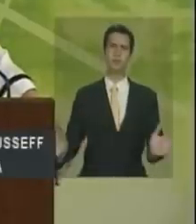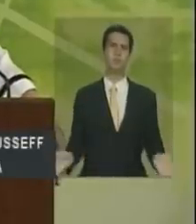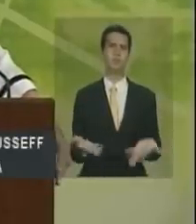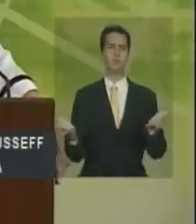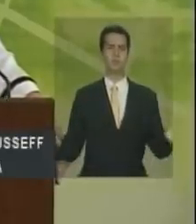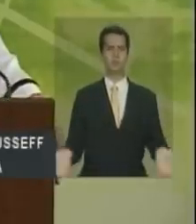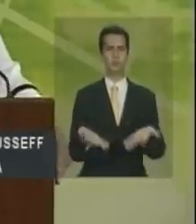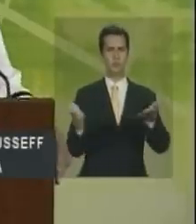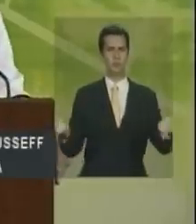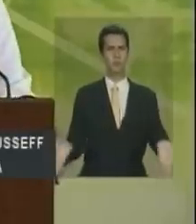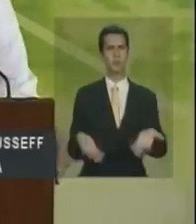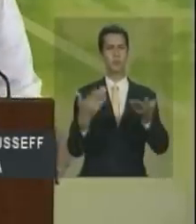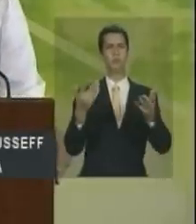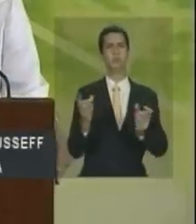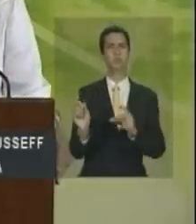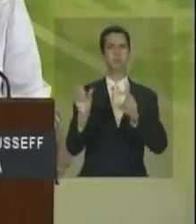exportação.